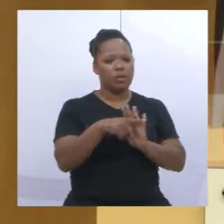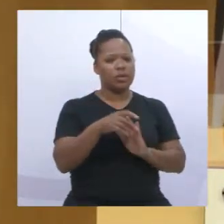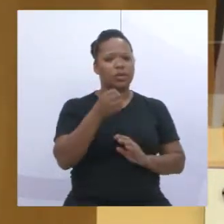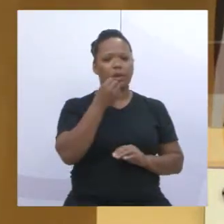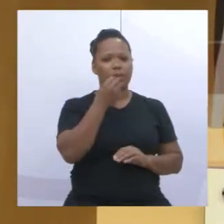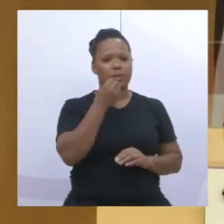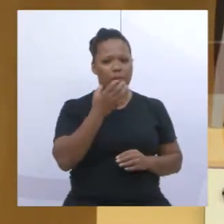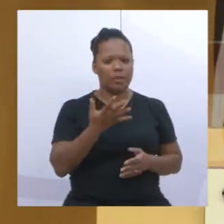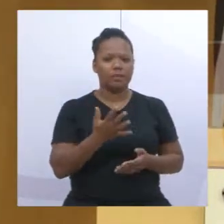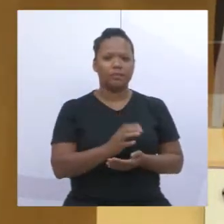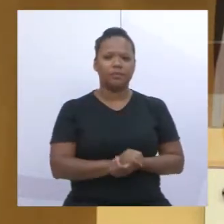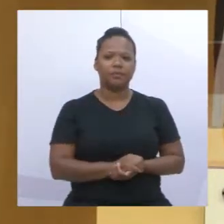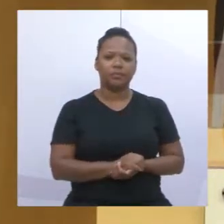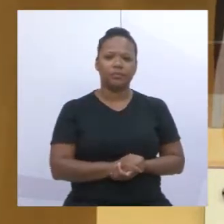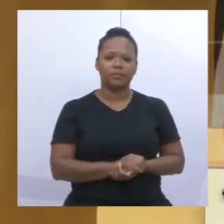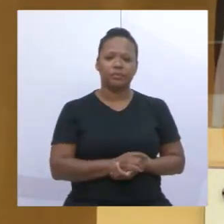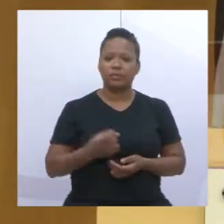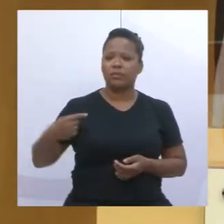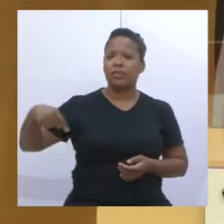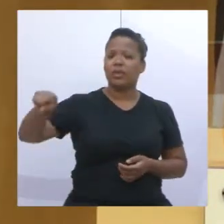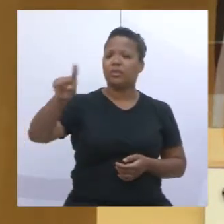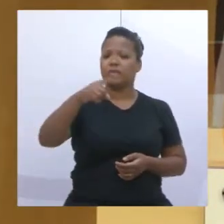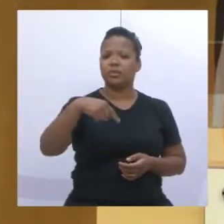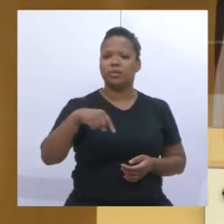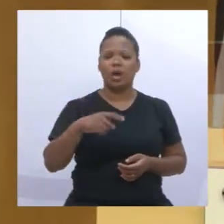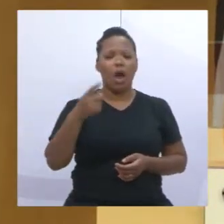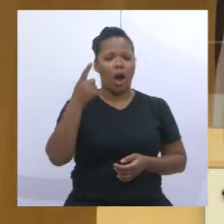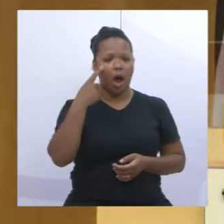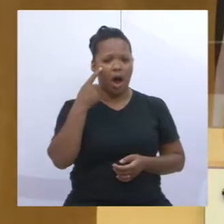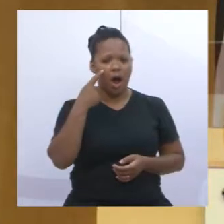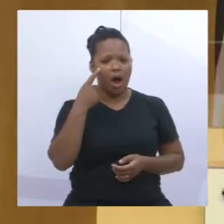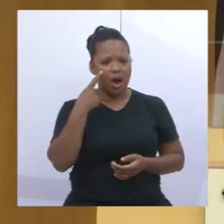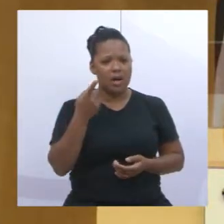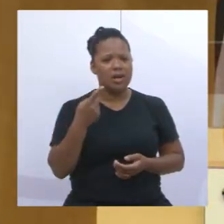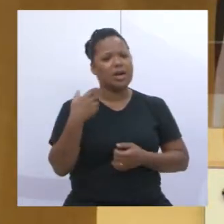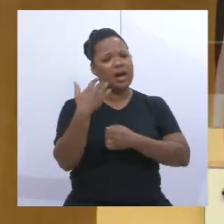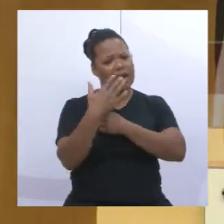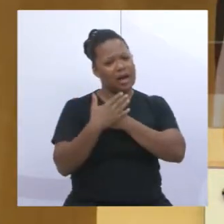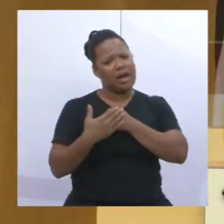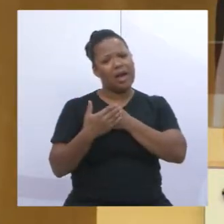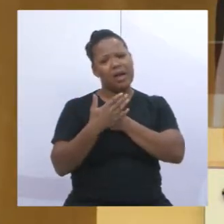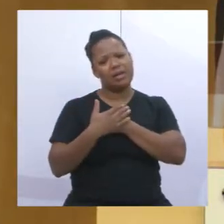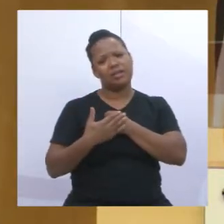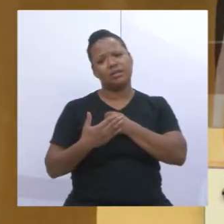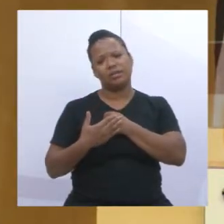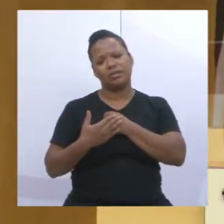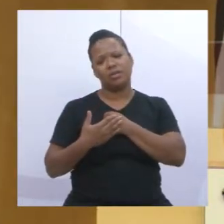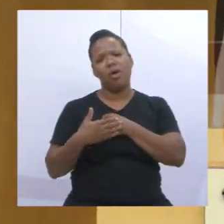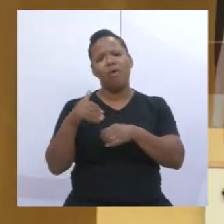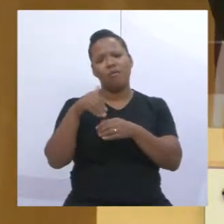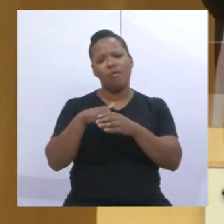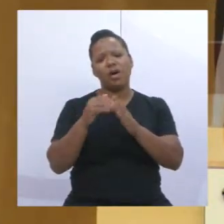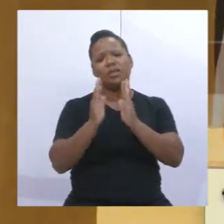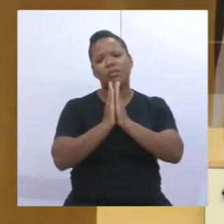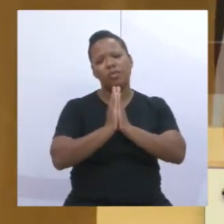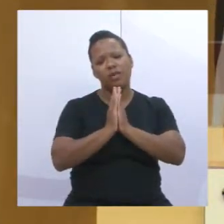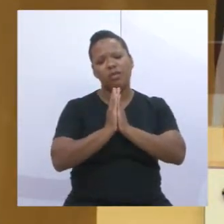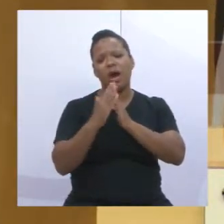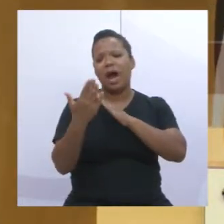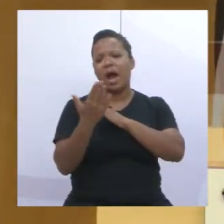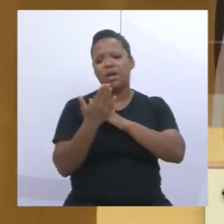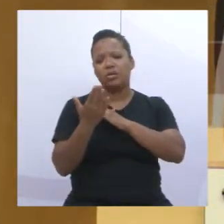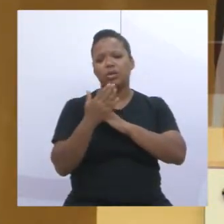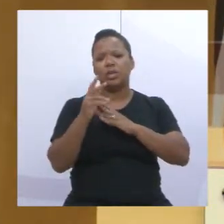povo, e eu peço que o restante dessa casa analise com carinho e vote, gente. Vote pelo povo de Jacareí, vote pela